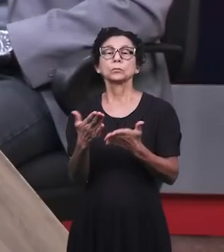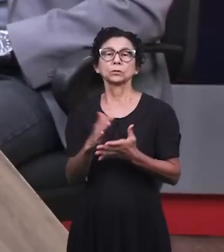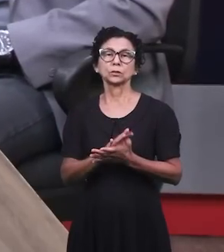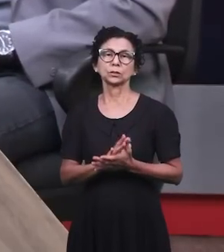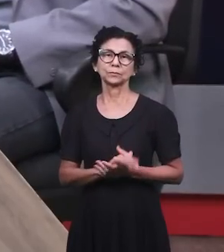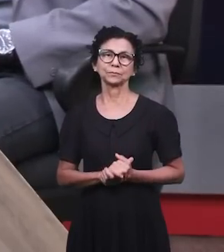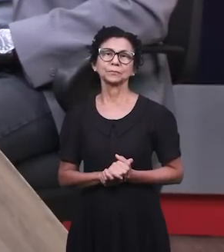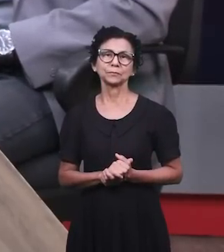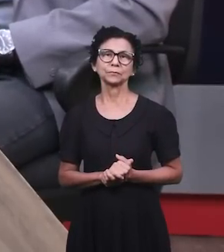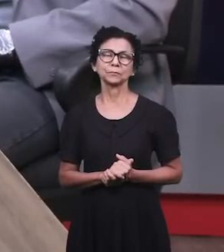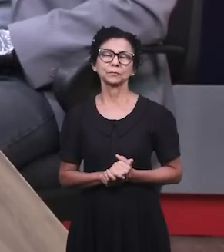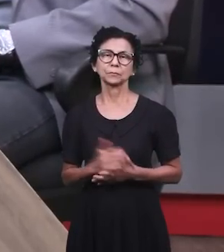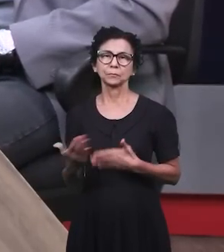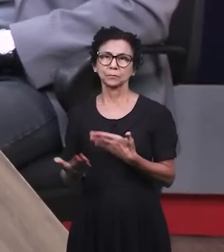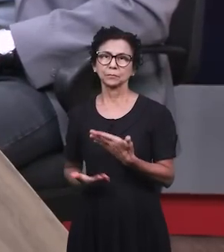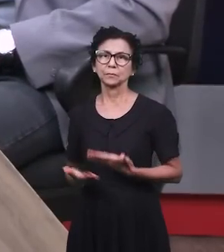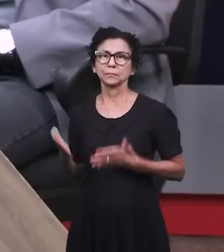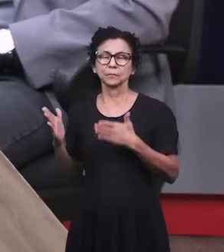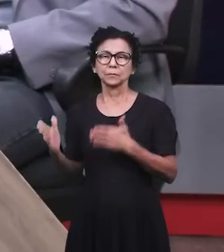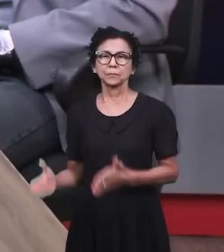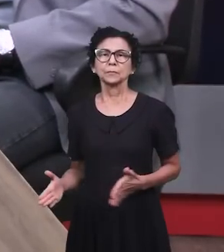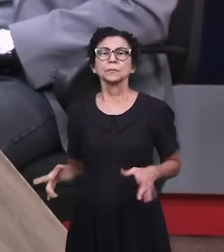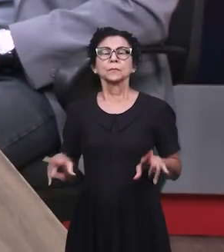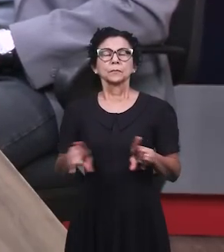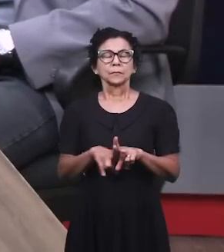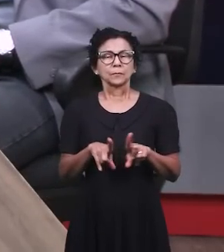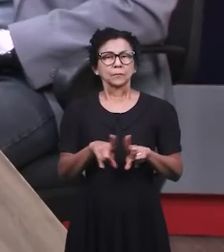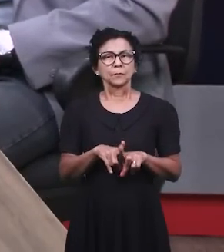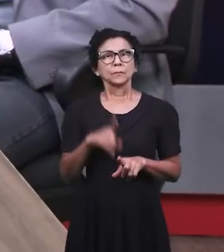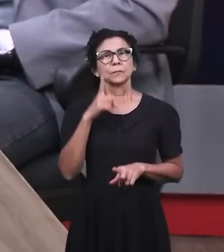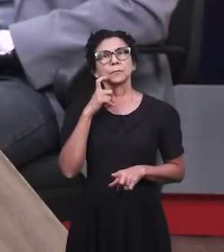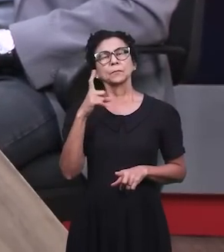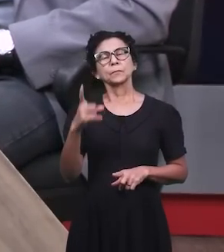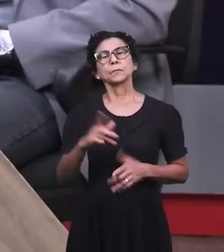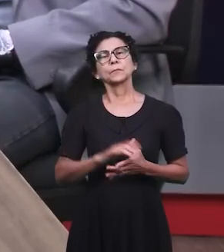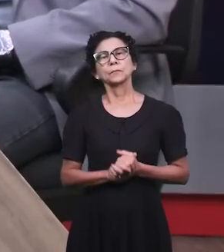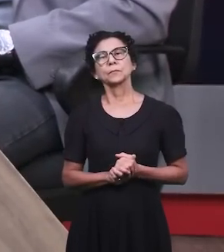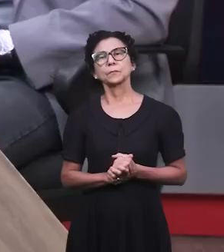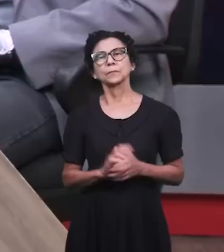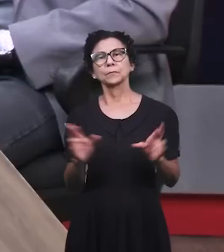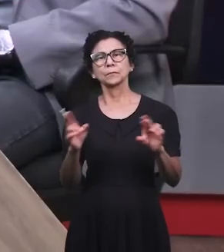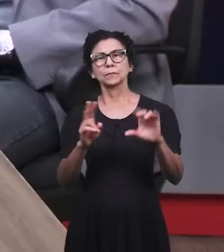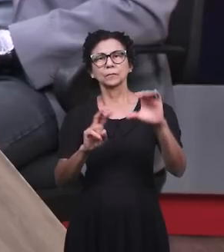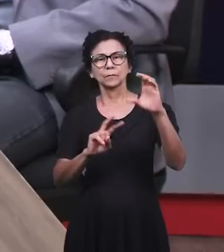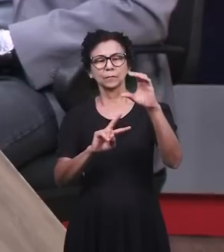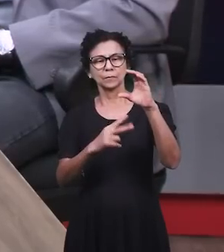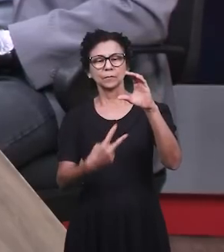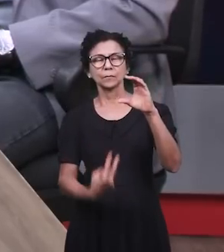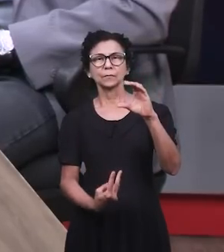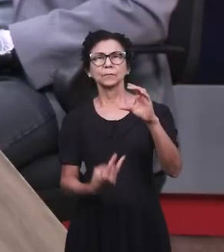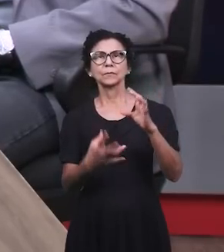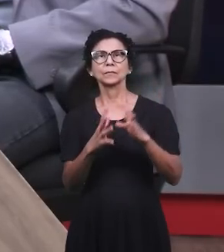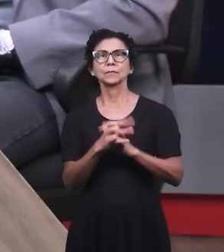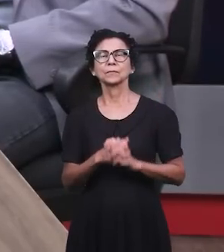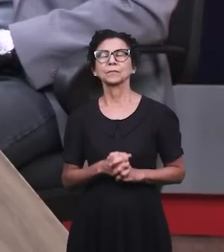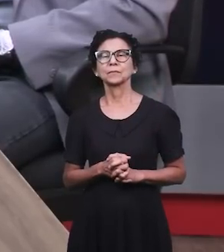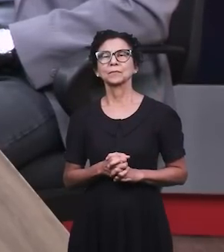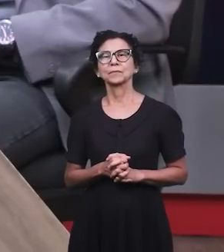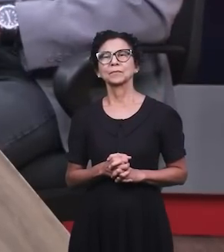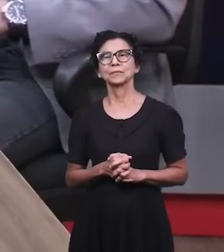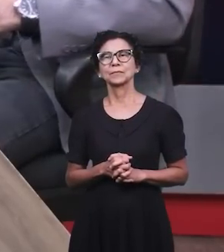um outro que eu gostaria de lembrar também, que também é claríssimo, né? Que é um exemplo de criptografia, é a escrita na